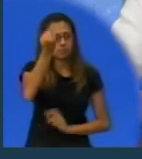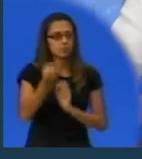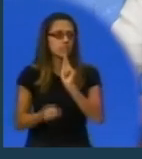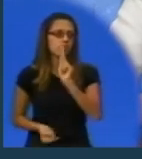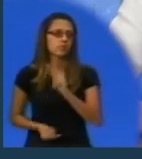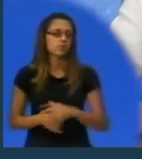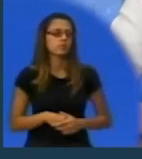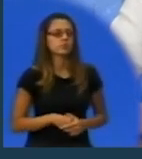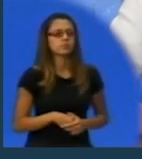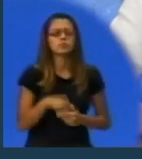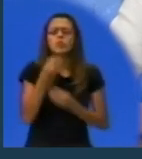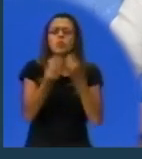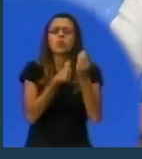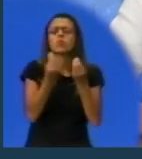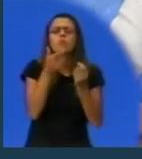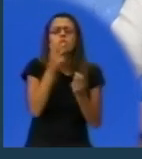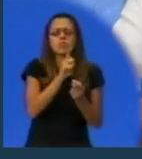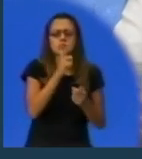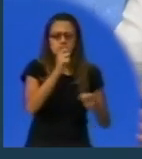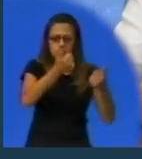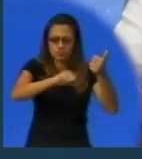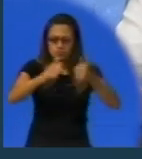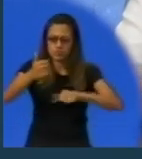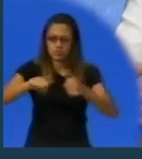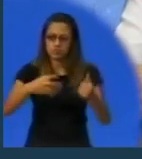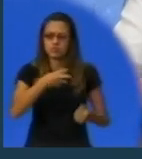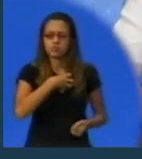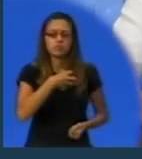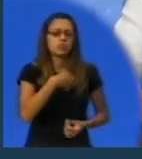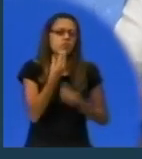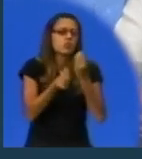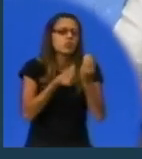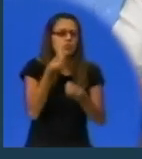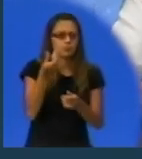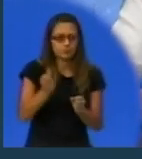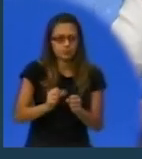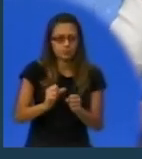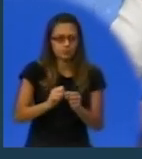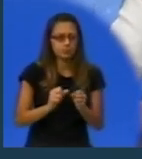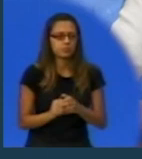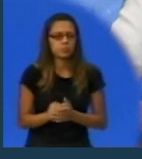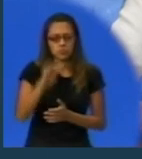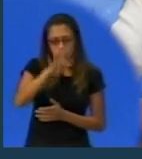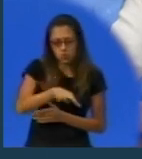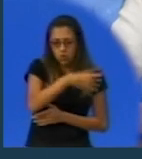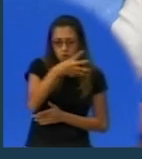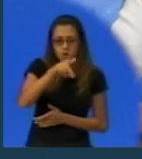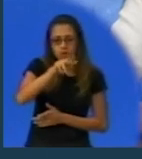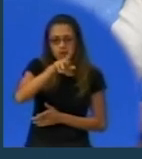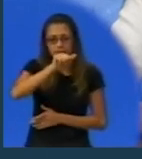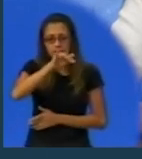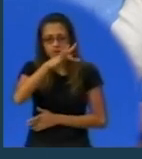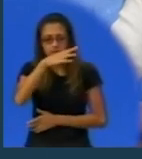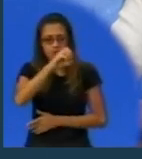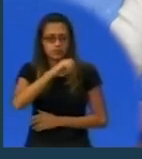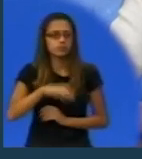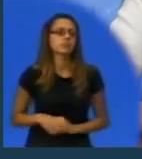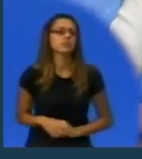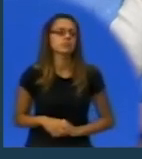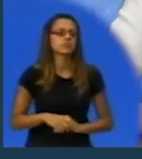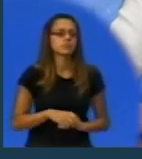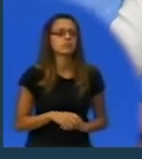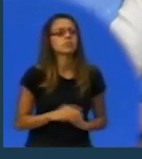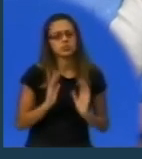importante. Como que eu vou avaliar essa característica? Que tipo de representação gráfica eu preciso para essa avaliação?